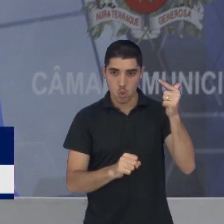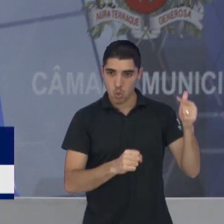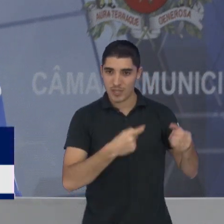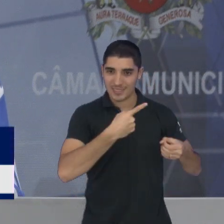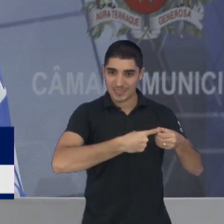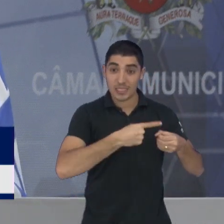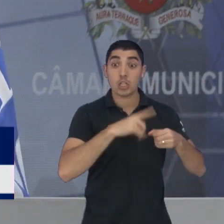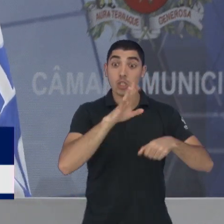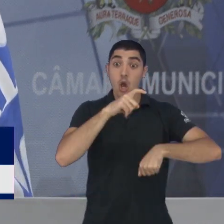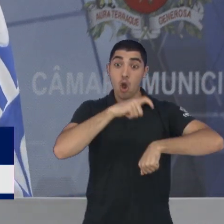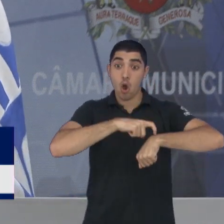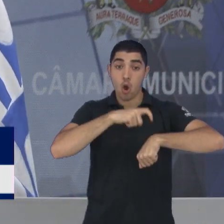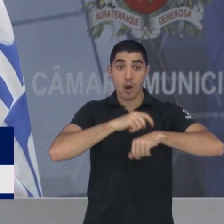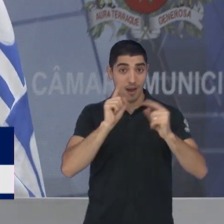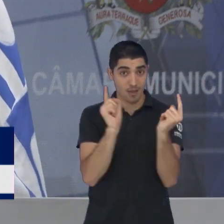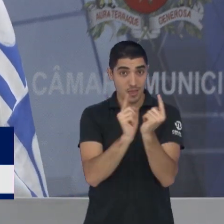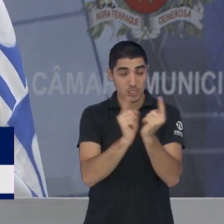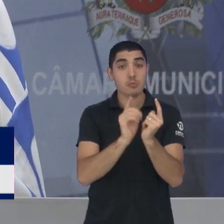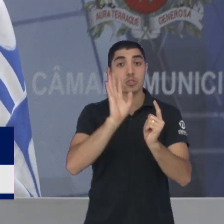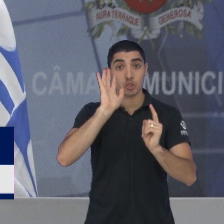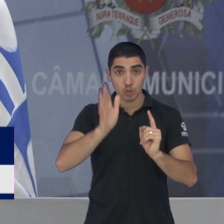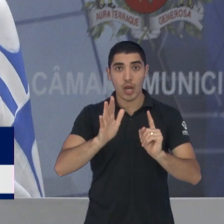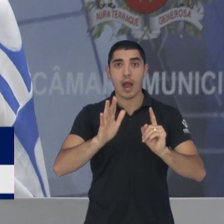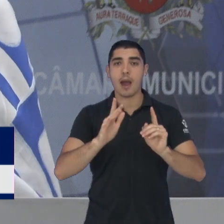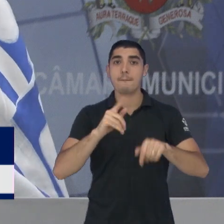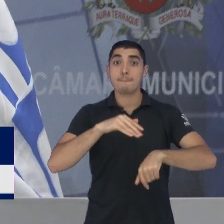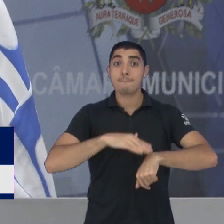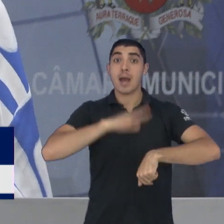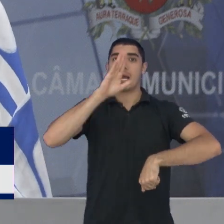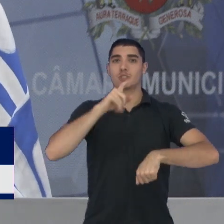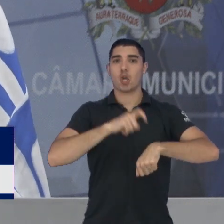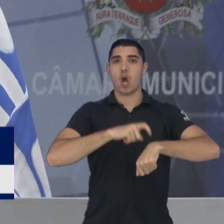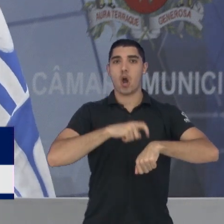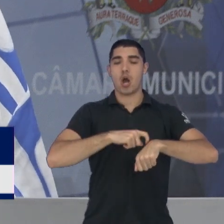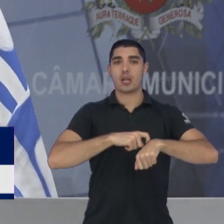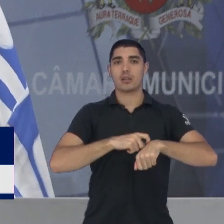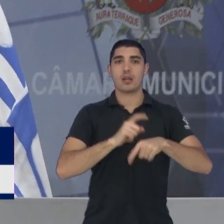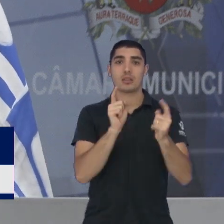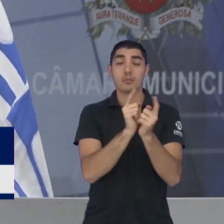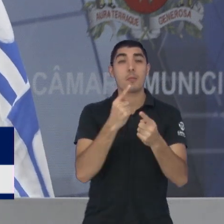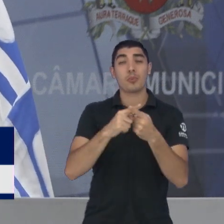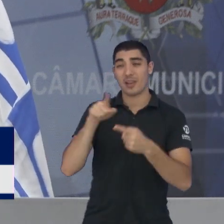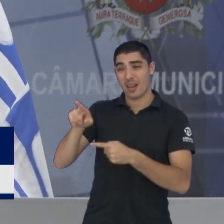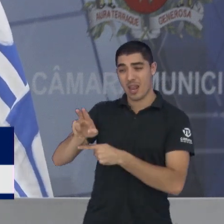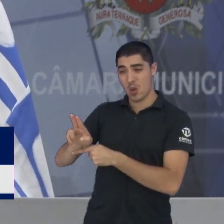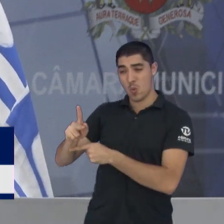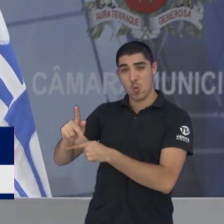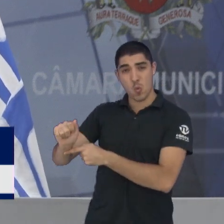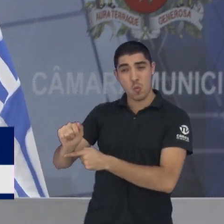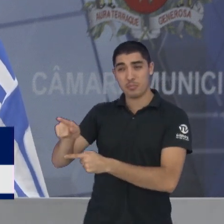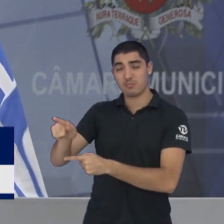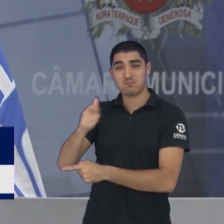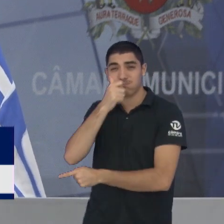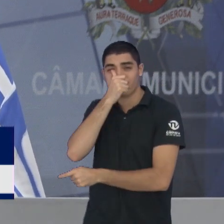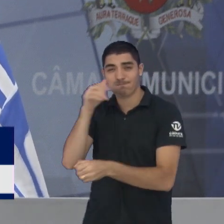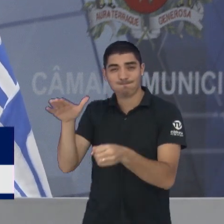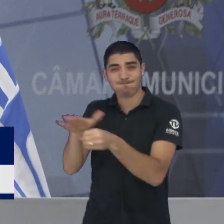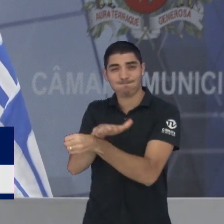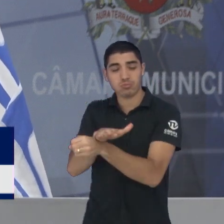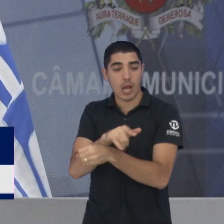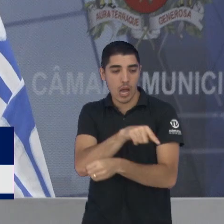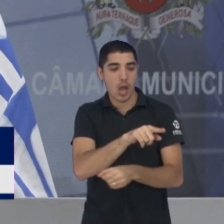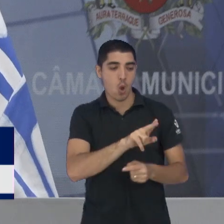de atendimento nas UBSs para desafogar um pouquinho as UPAs. Aqui em São José dos